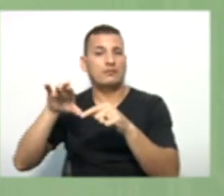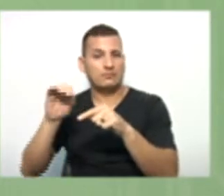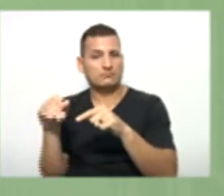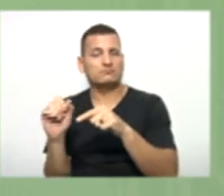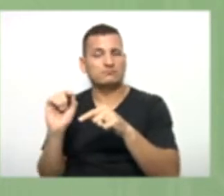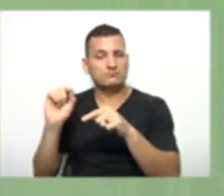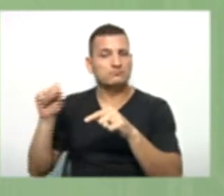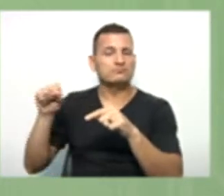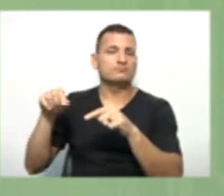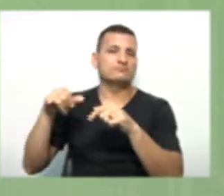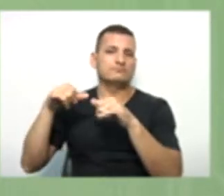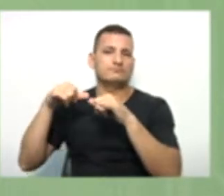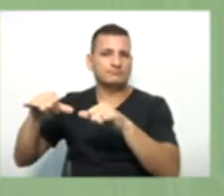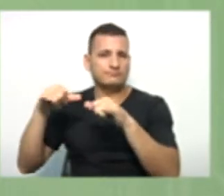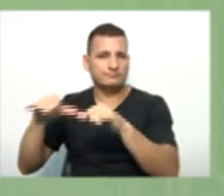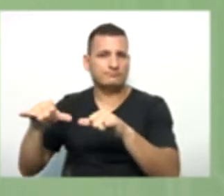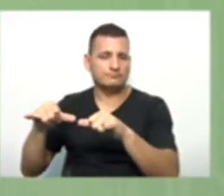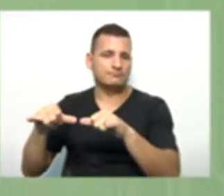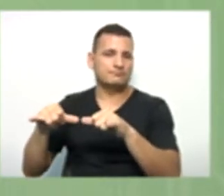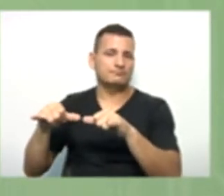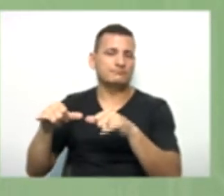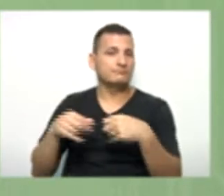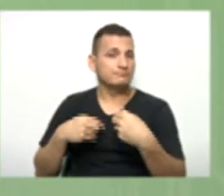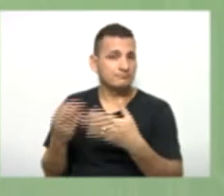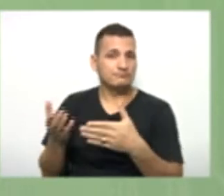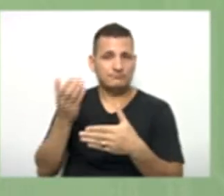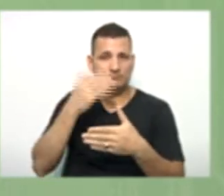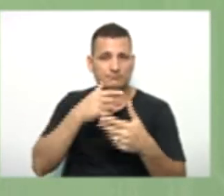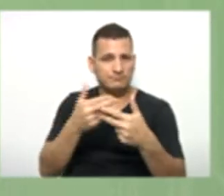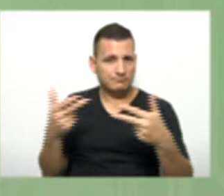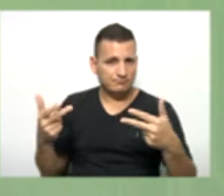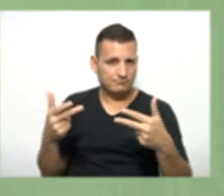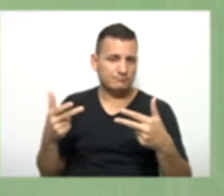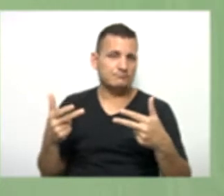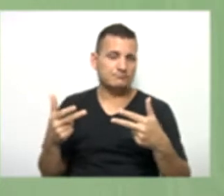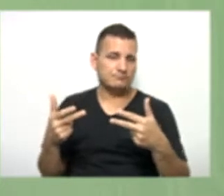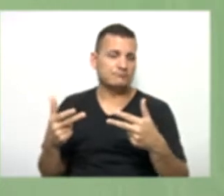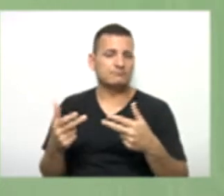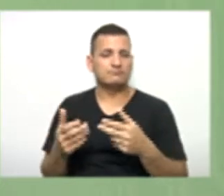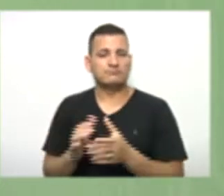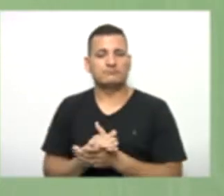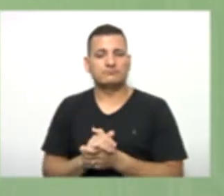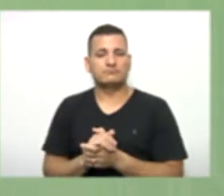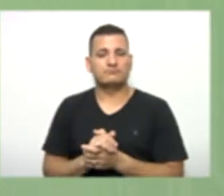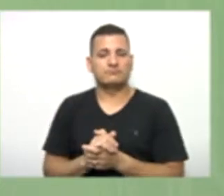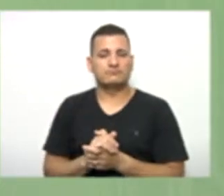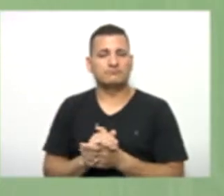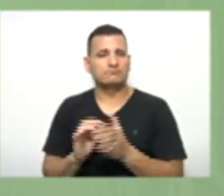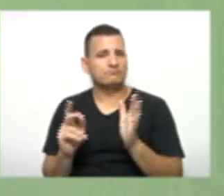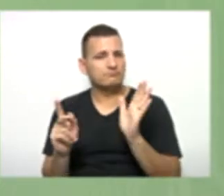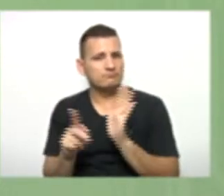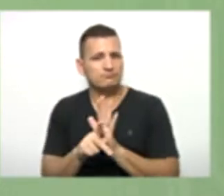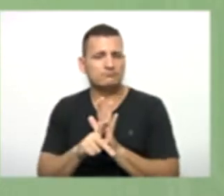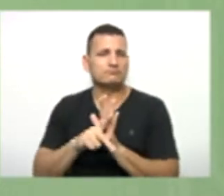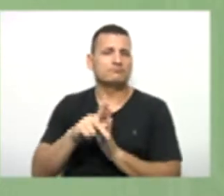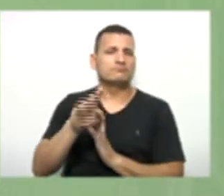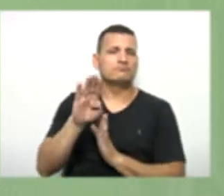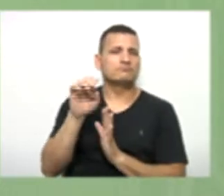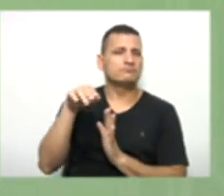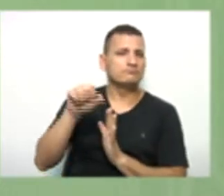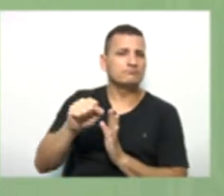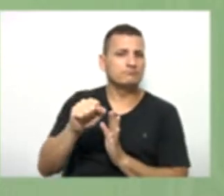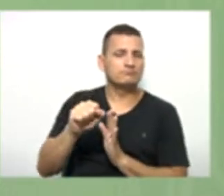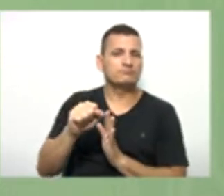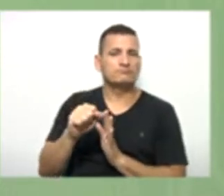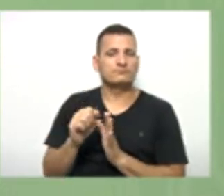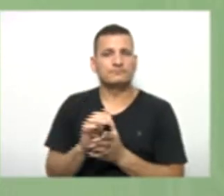cooperativa entregou as polpas de fruta, na forma de bens ou direitos. Então, bens, o que seriam bens?